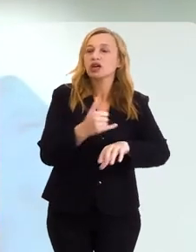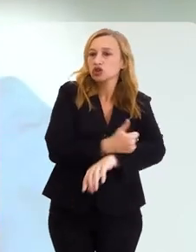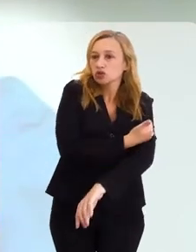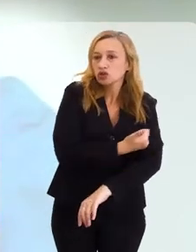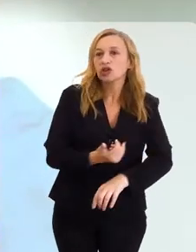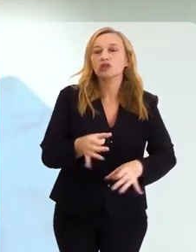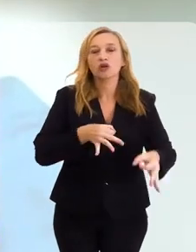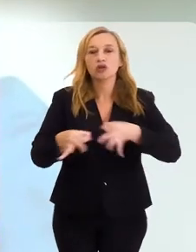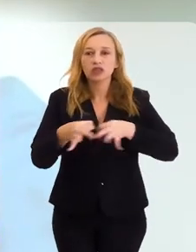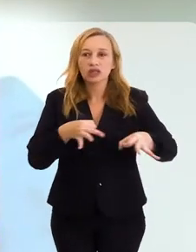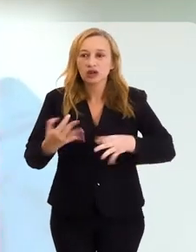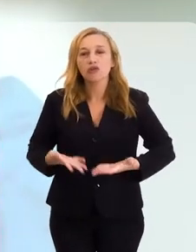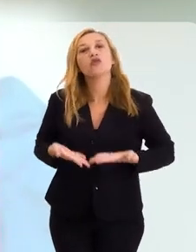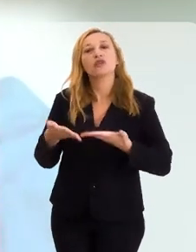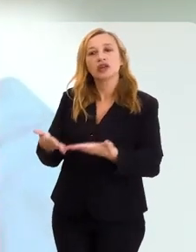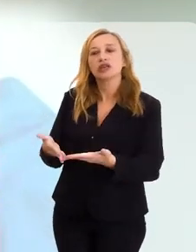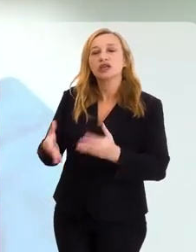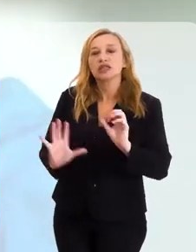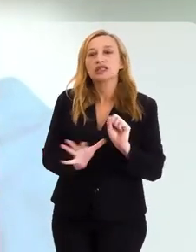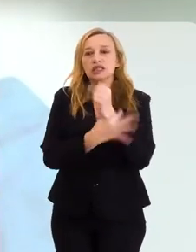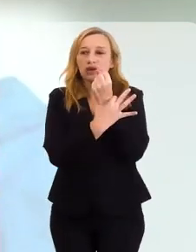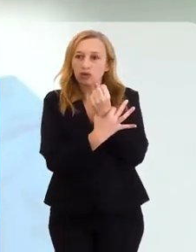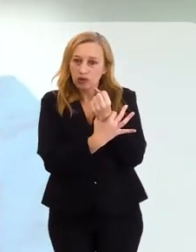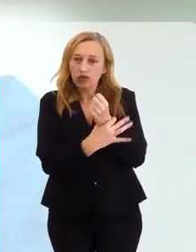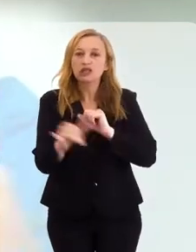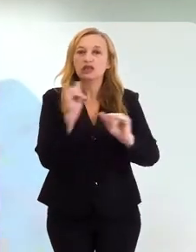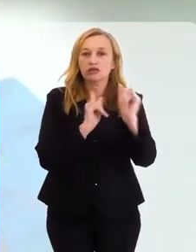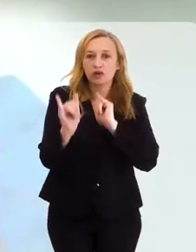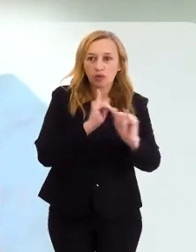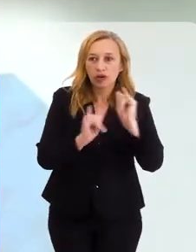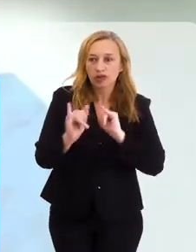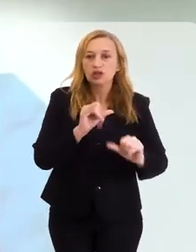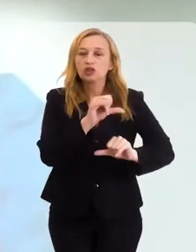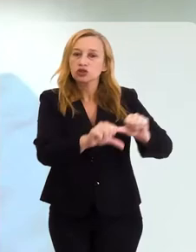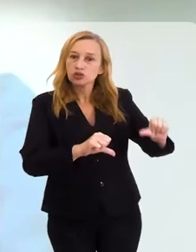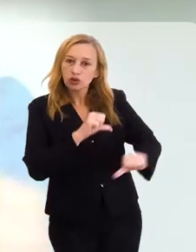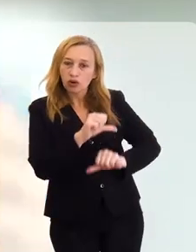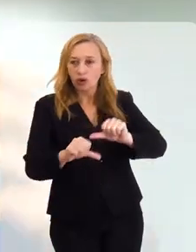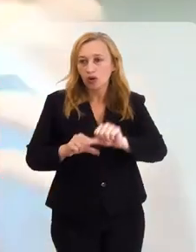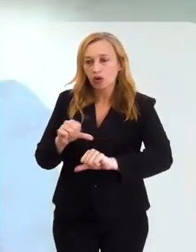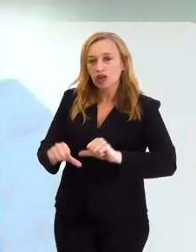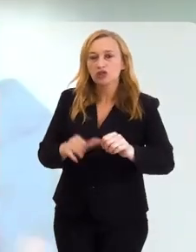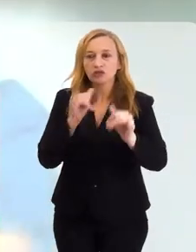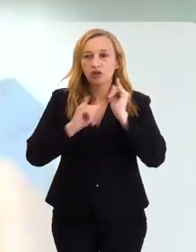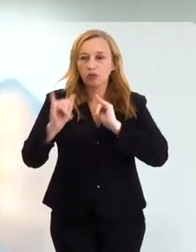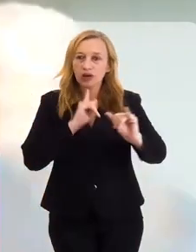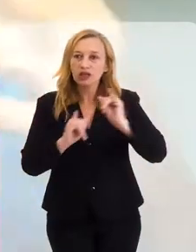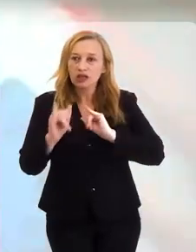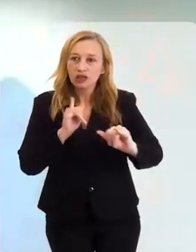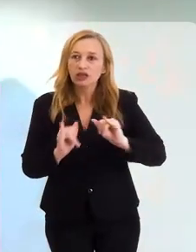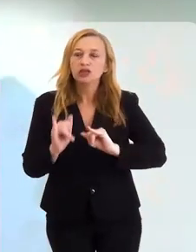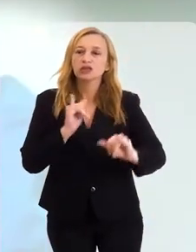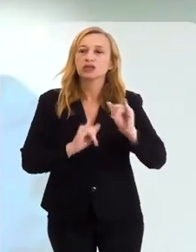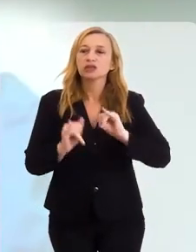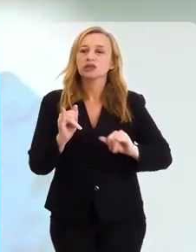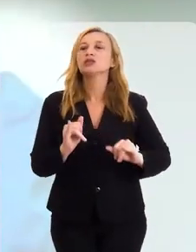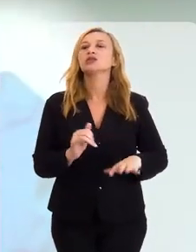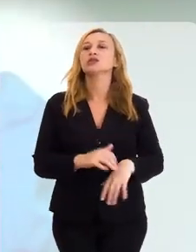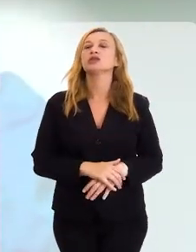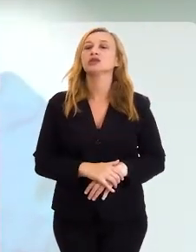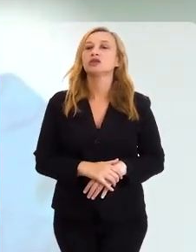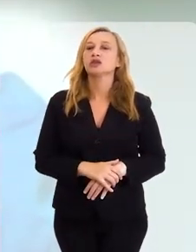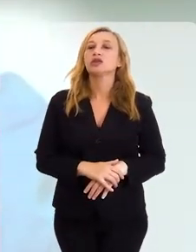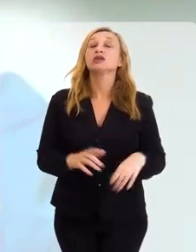questão da infraestrutura que a organização vai oferecer para garantir segurança das informações, troca de informações, armazenamento